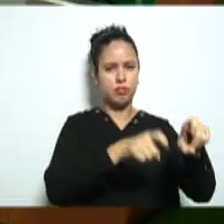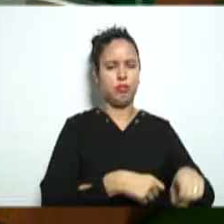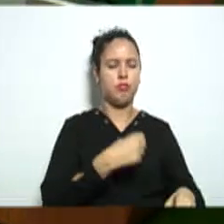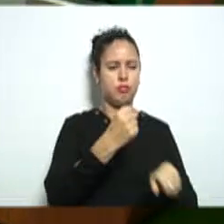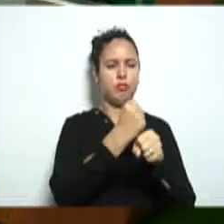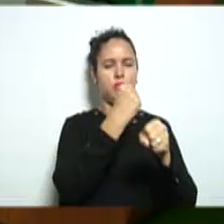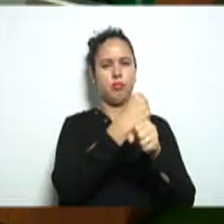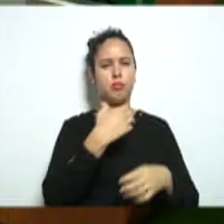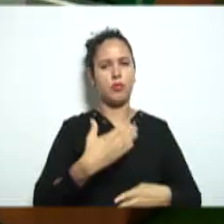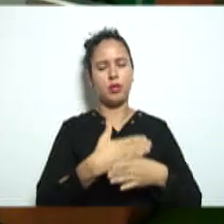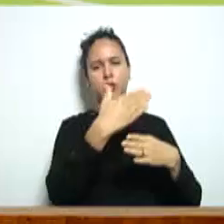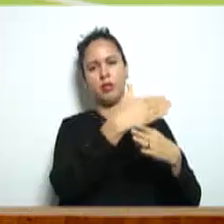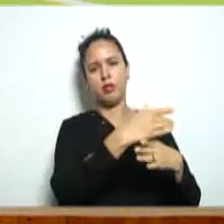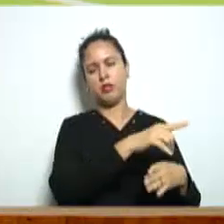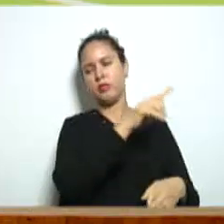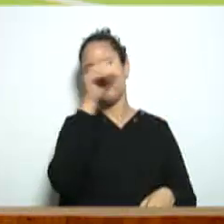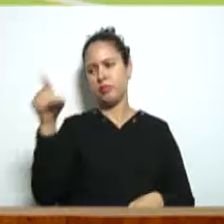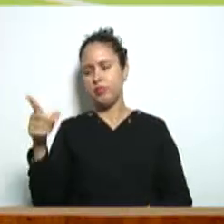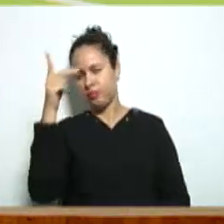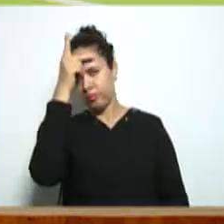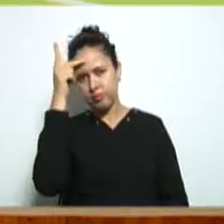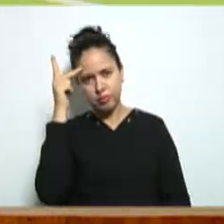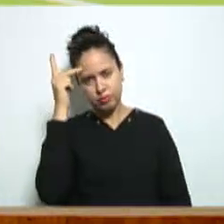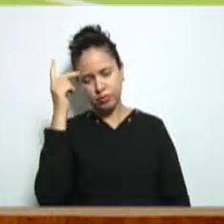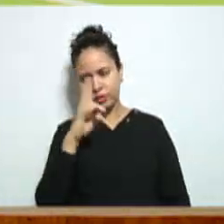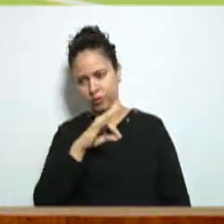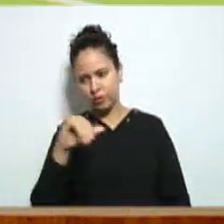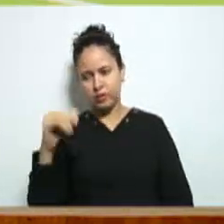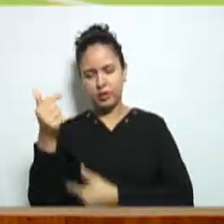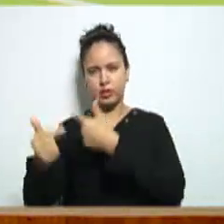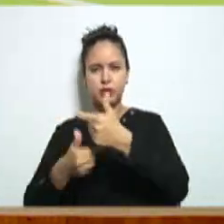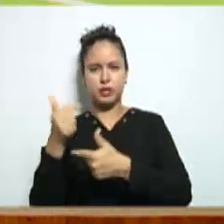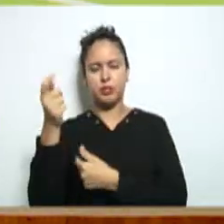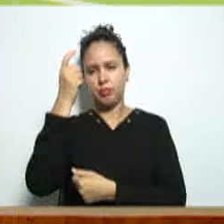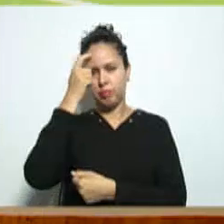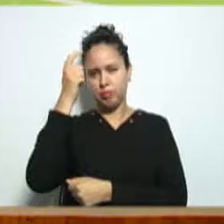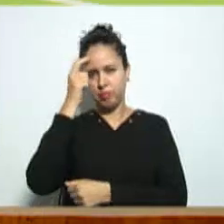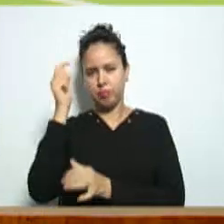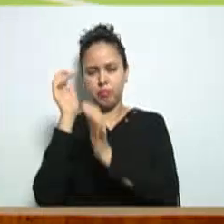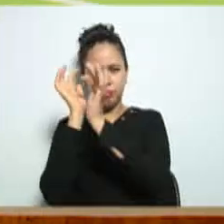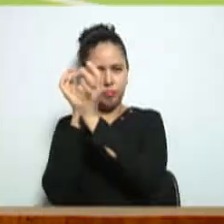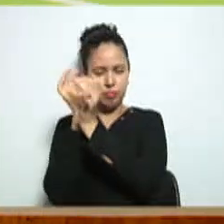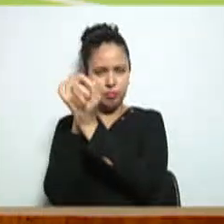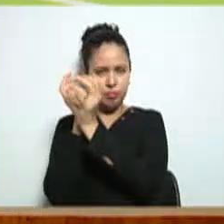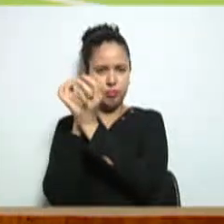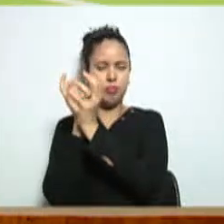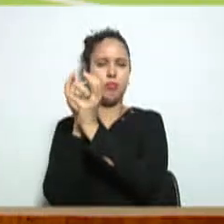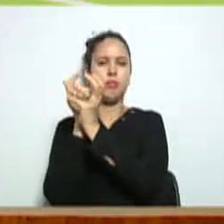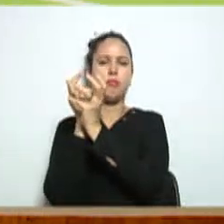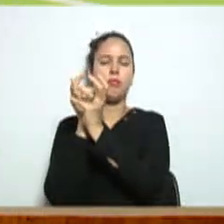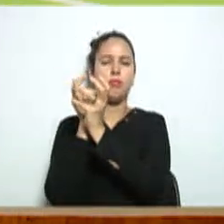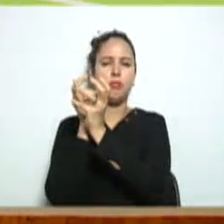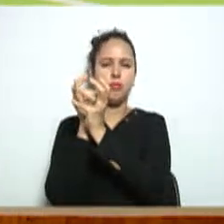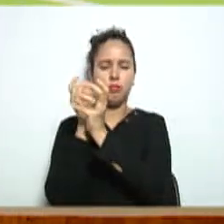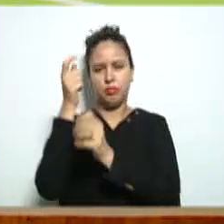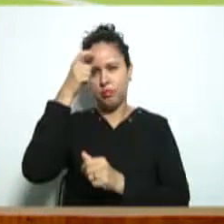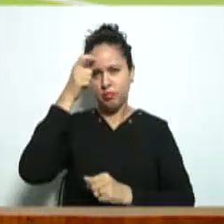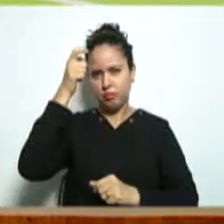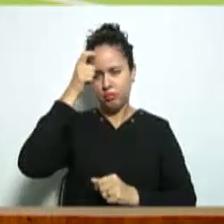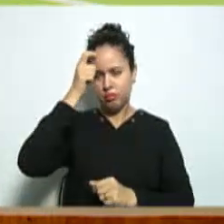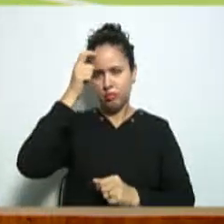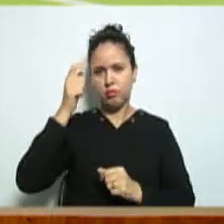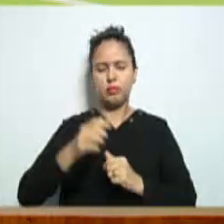construção civil, e vai ter gente que vai trabalhar pensando, que vai trabalhar